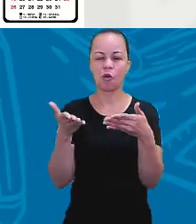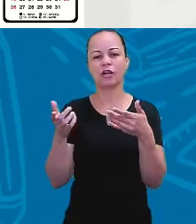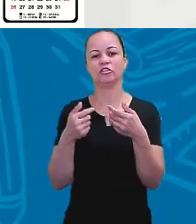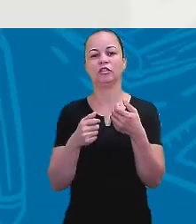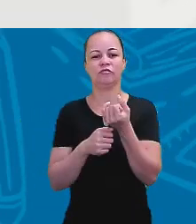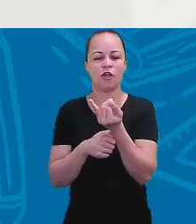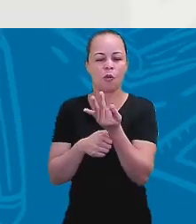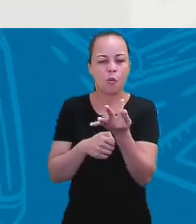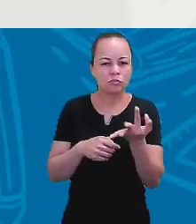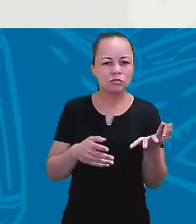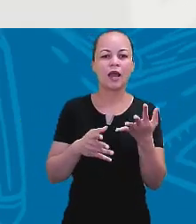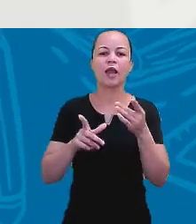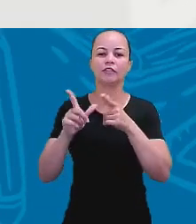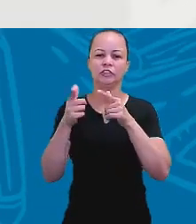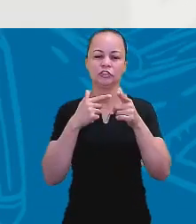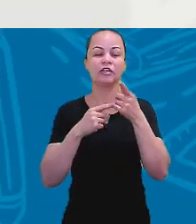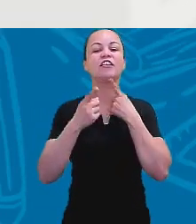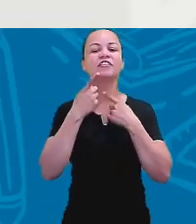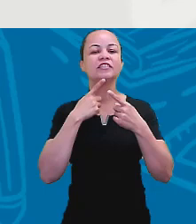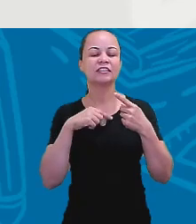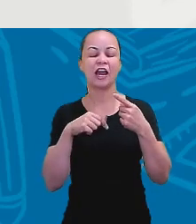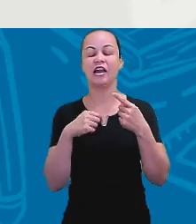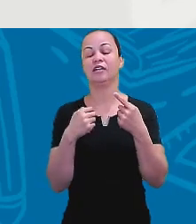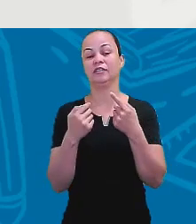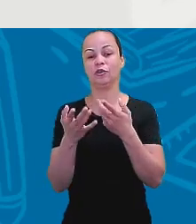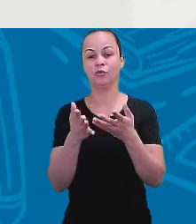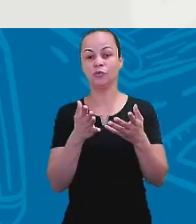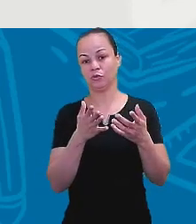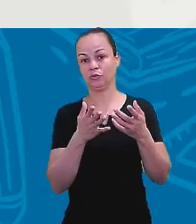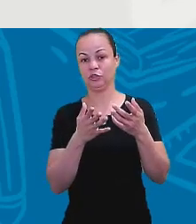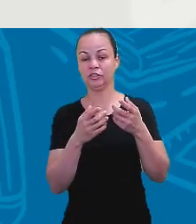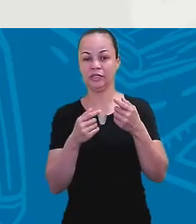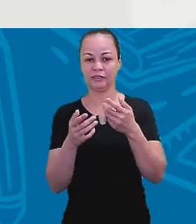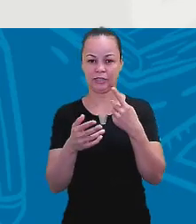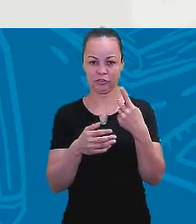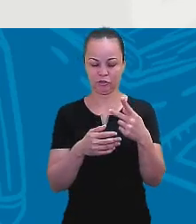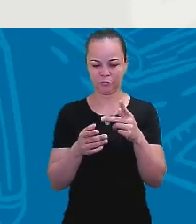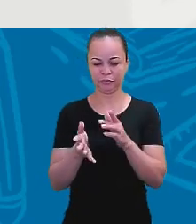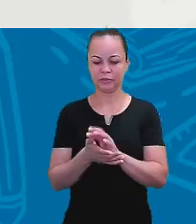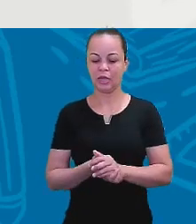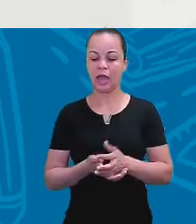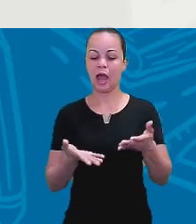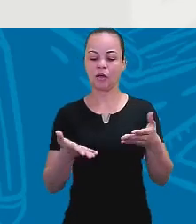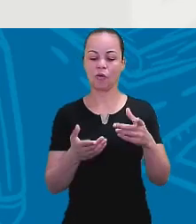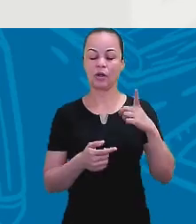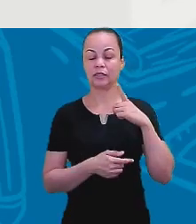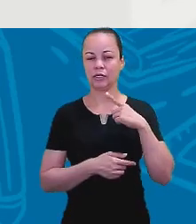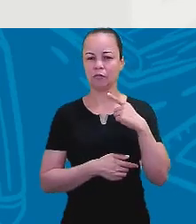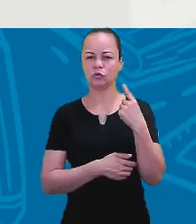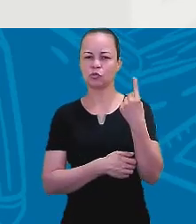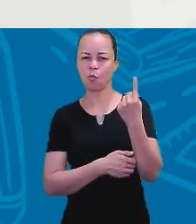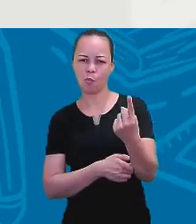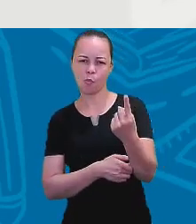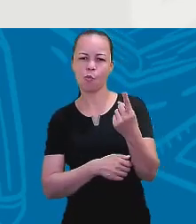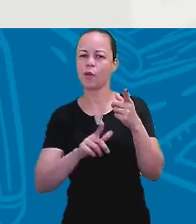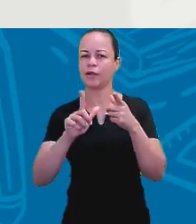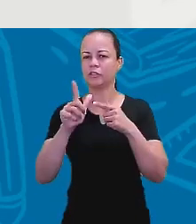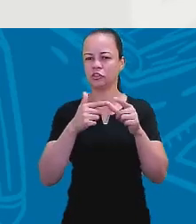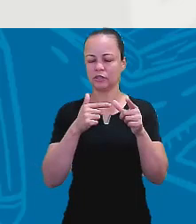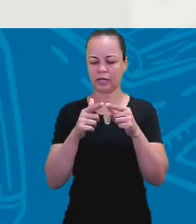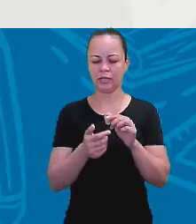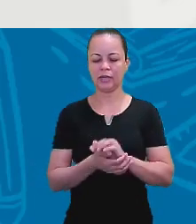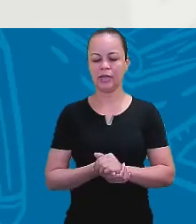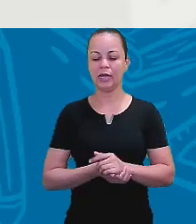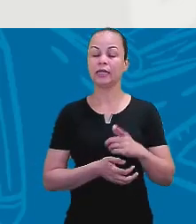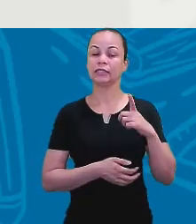os desejos. Vamos lá. Aqui nós temos quantas estrelas? Olha, nós temos uma estrela. Nós temos